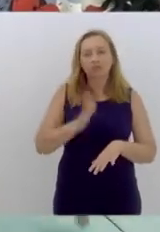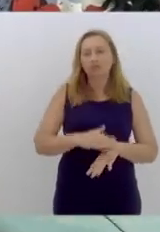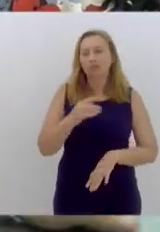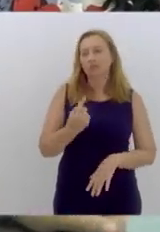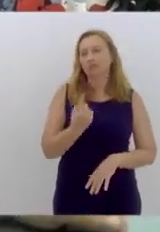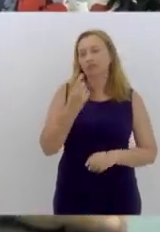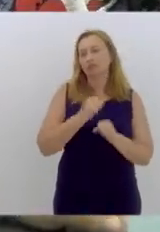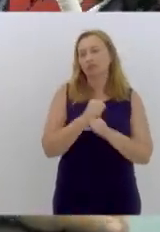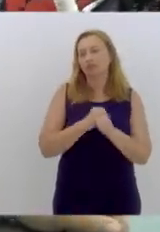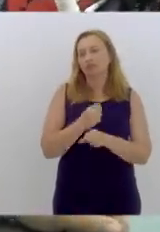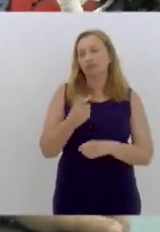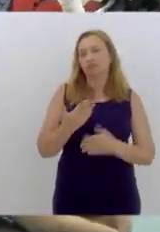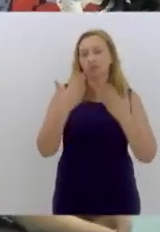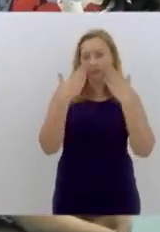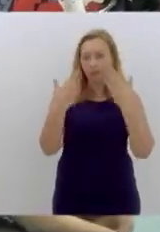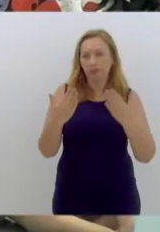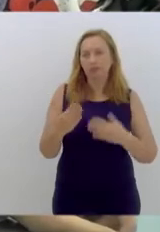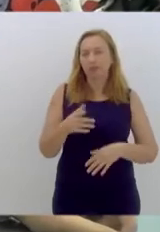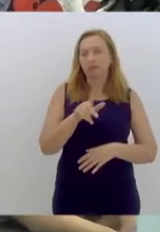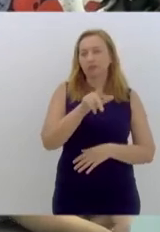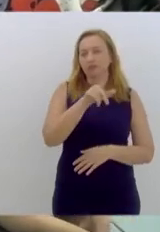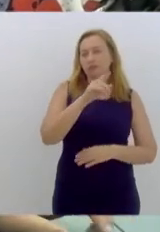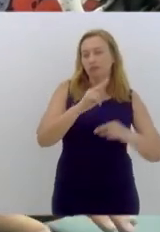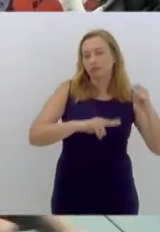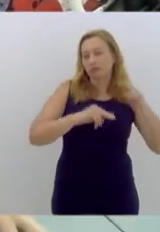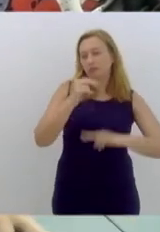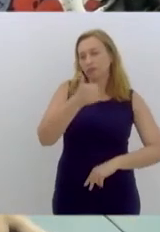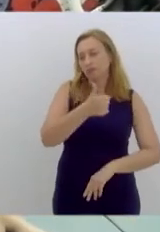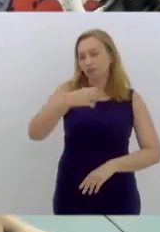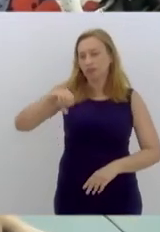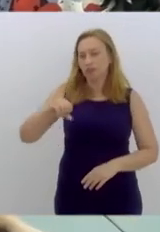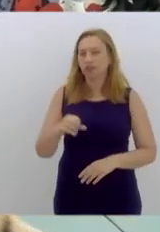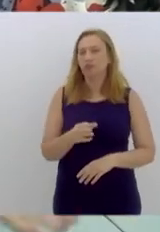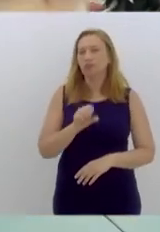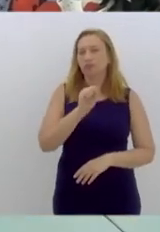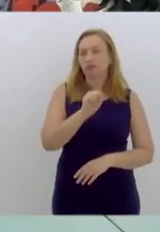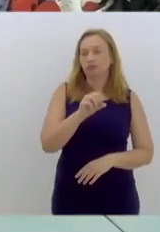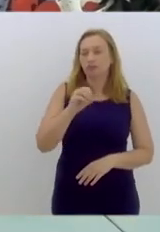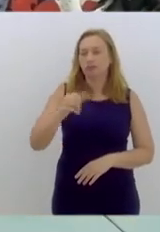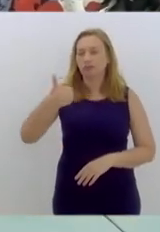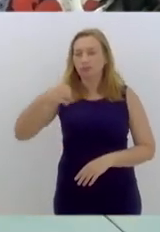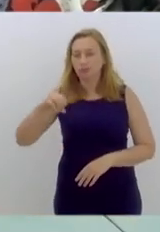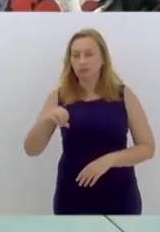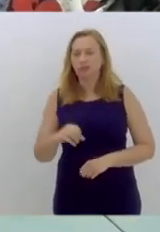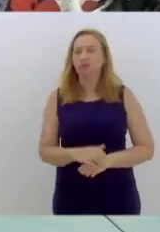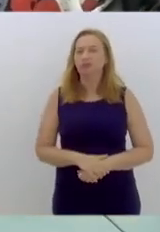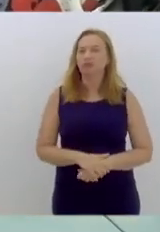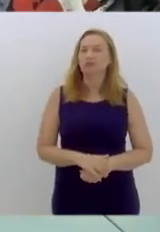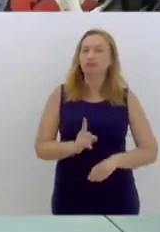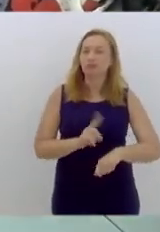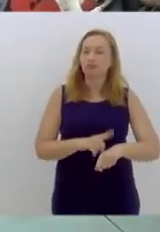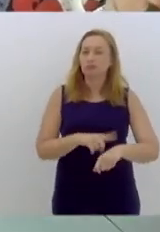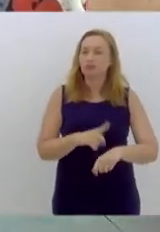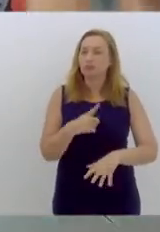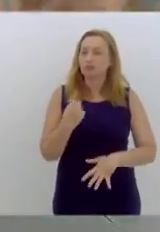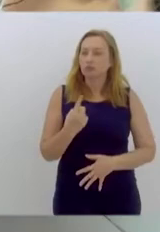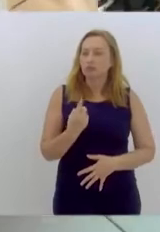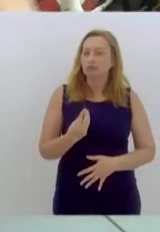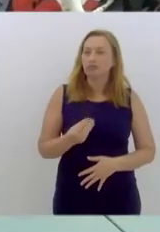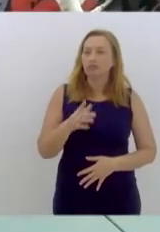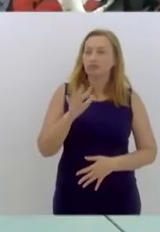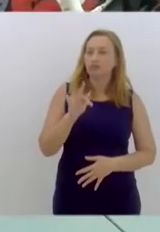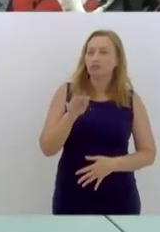esse PL em junho de 2019, é o número 820 de 2019, que aí, a partir do momento que nós temos o